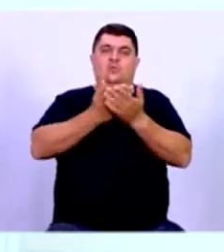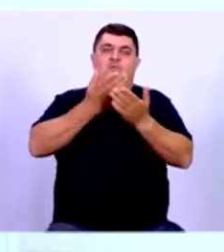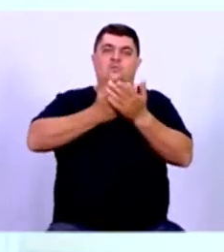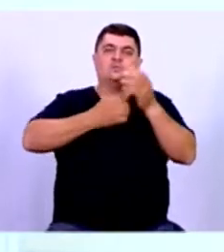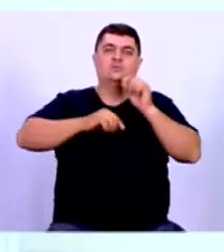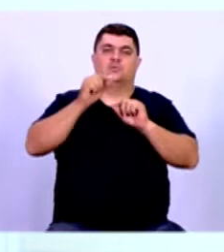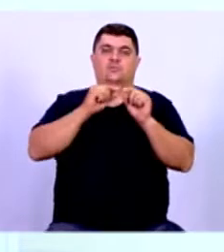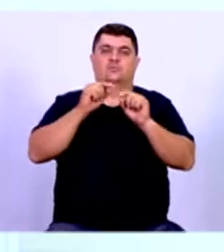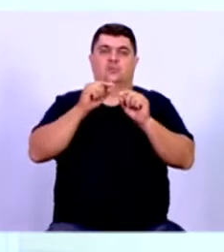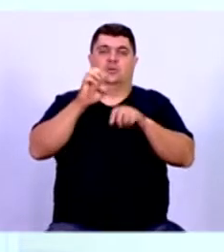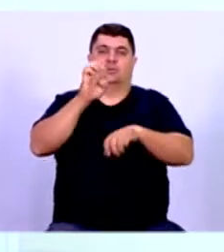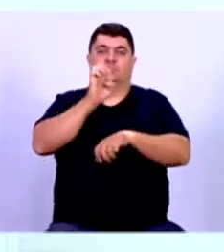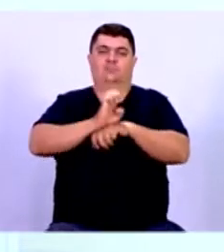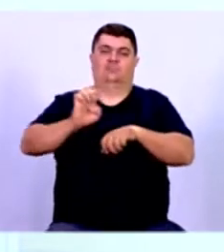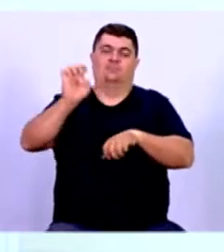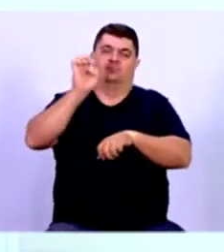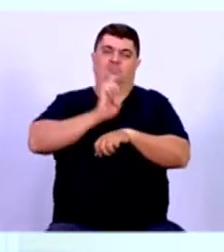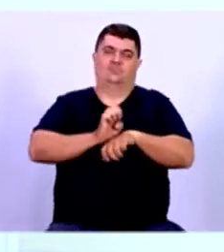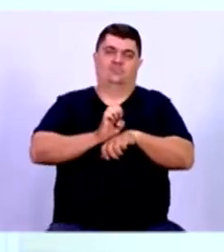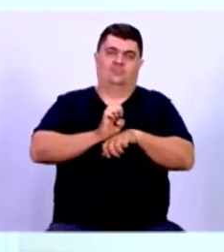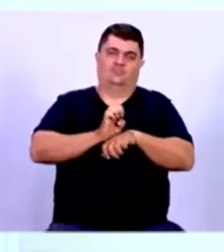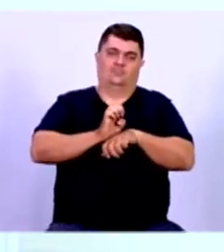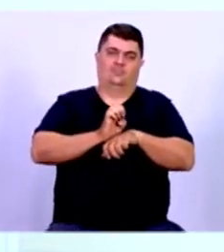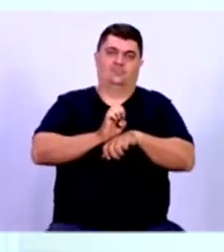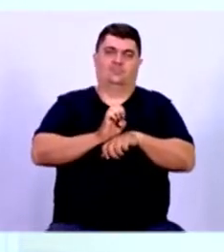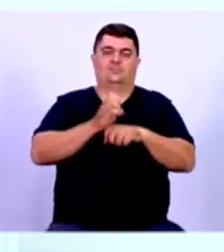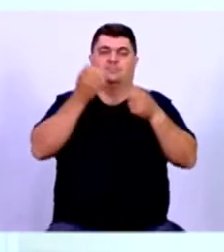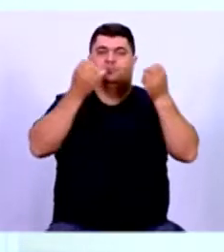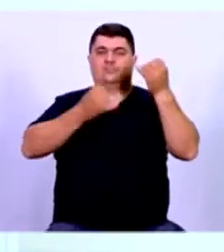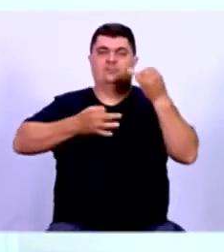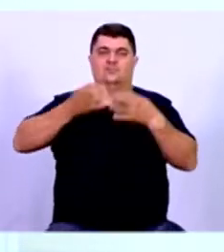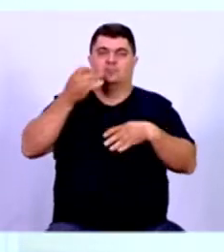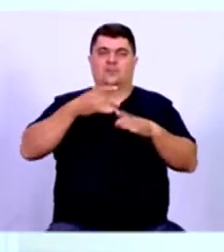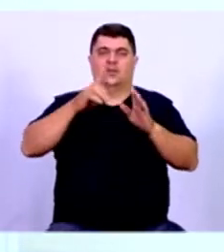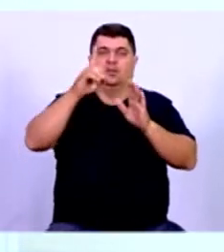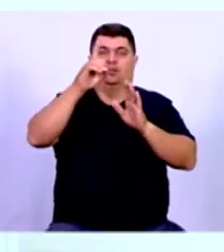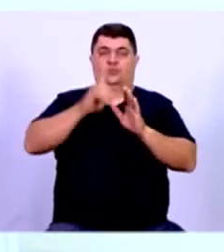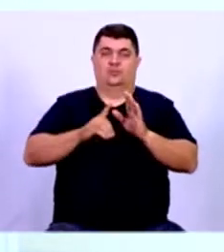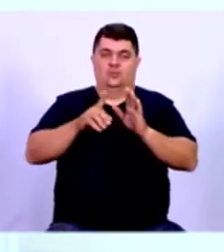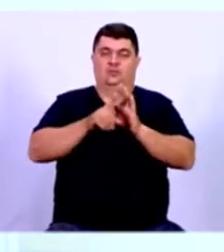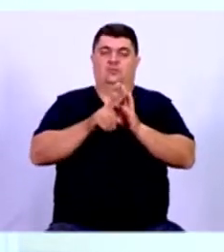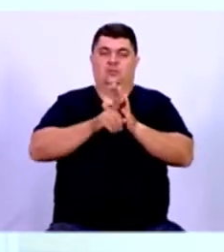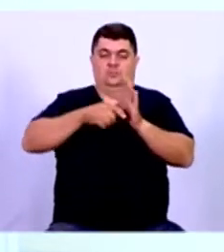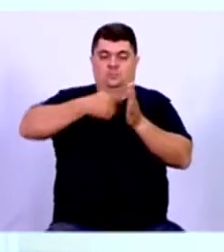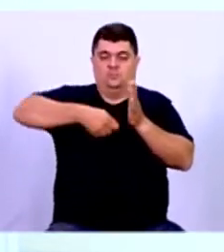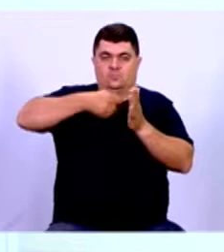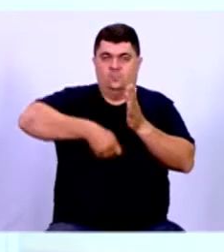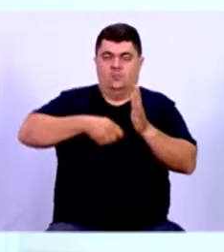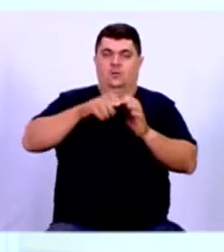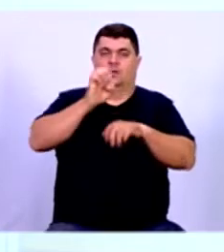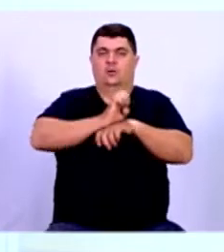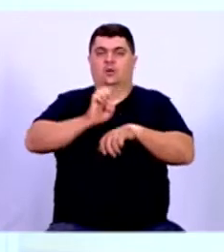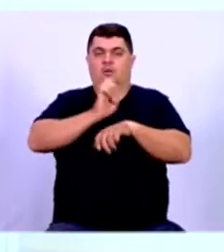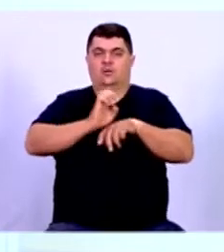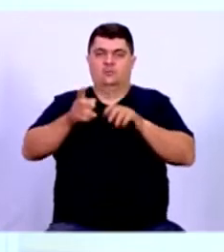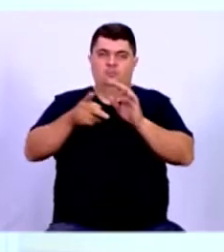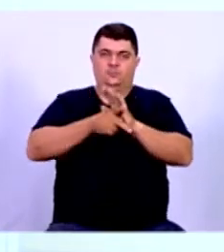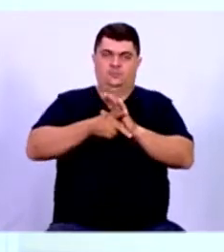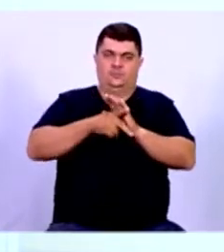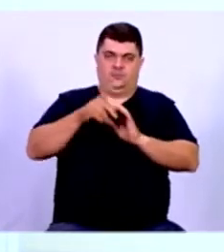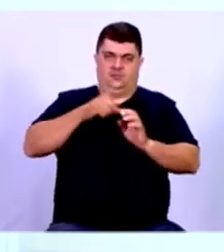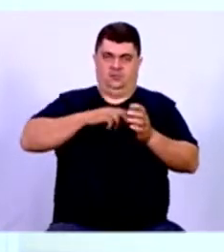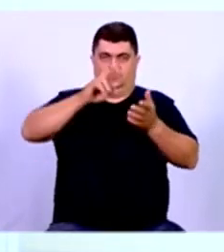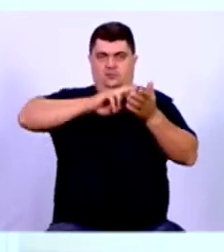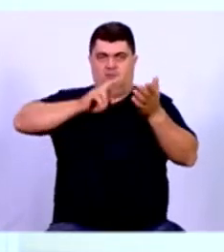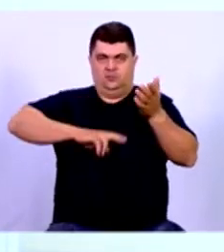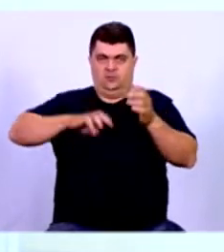o estágio. Nós vamos falar sobre os direitos e deveres do estágio, a regulamentação do estágio, o relatório